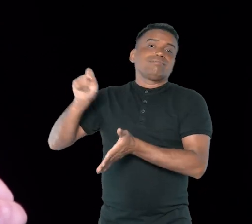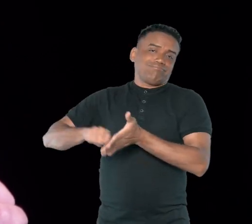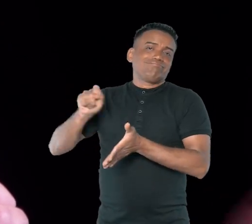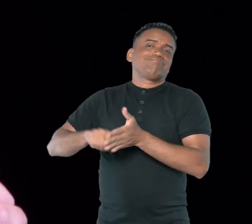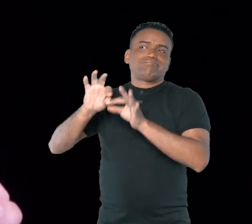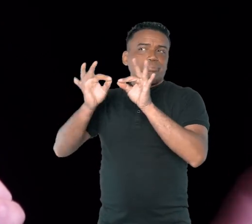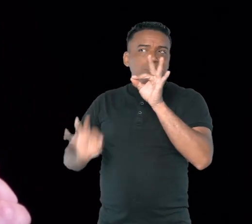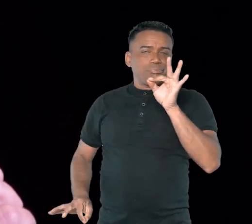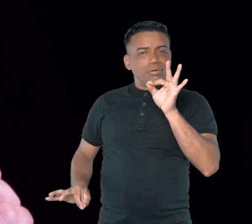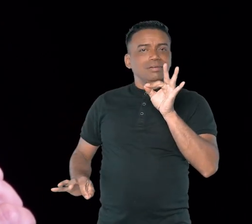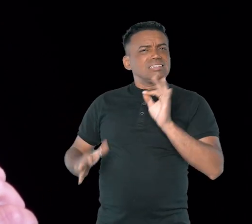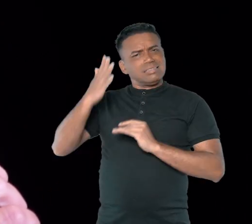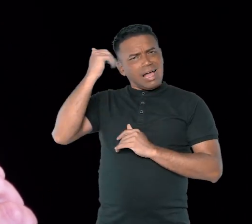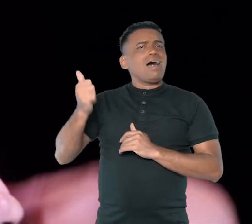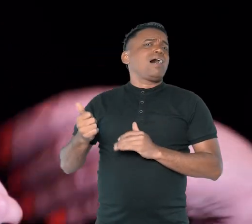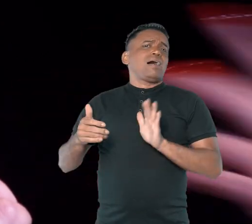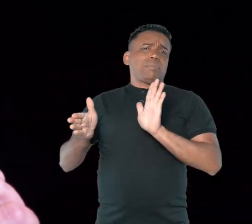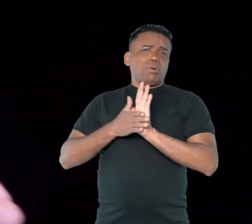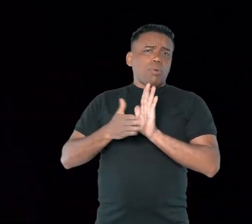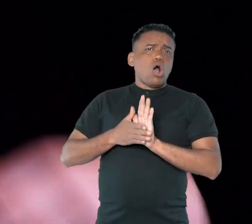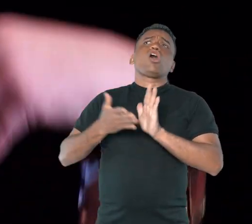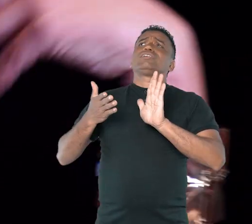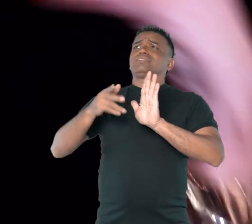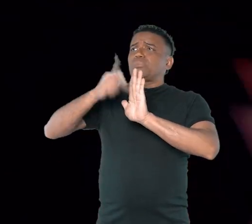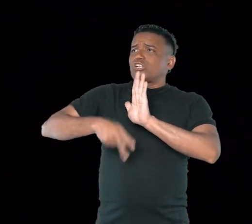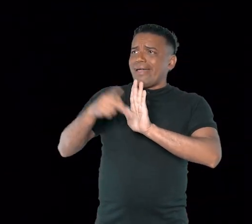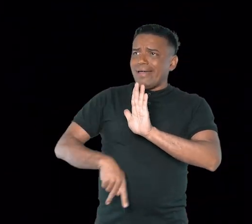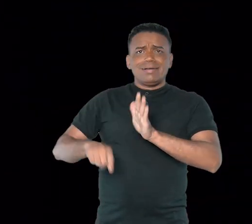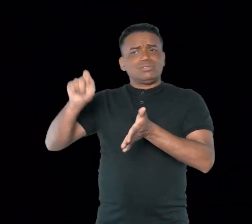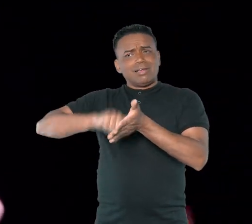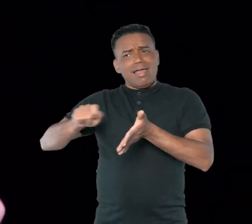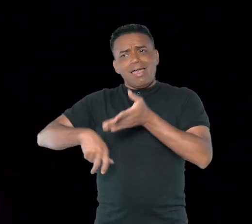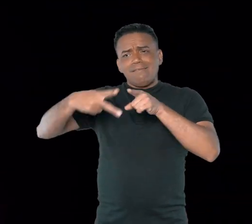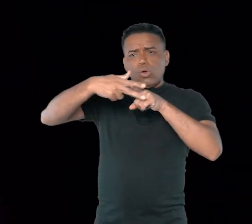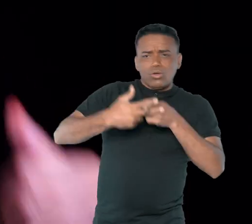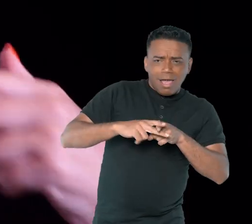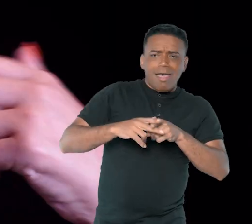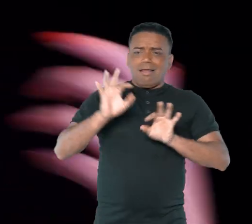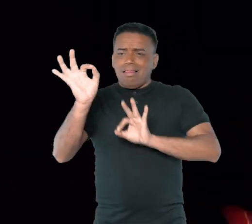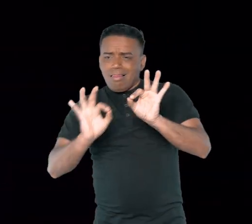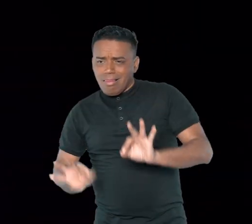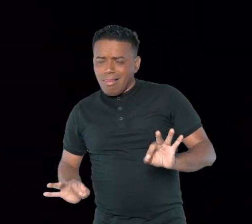escrevi, como quem sabe que está escrevendo um livro, que reescreve, que, sabe, revisa,